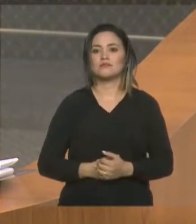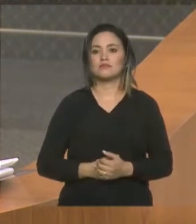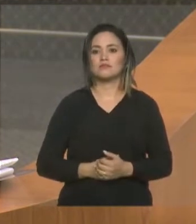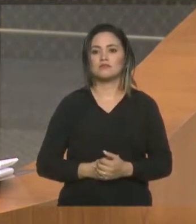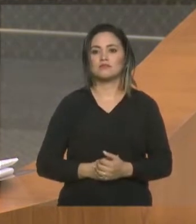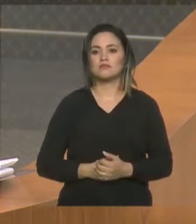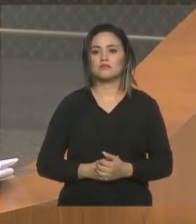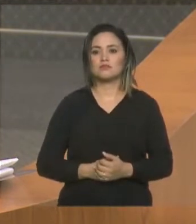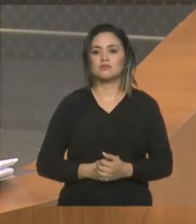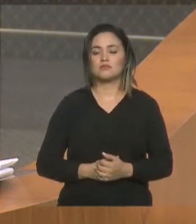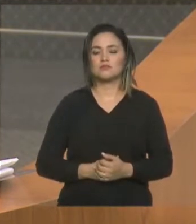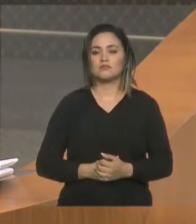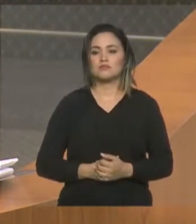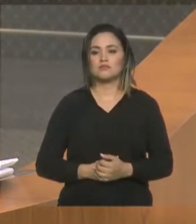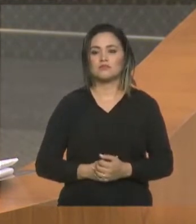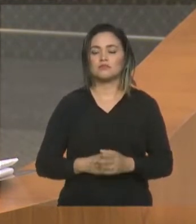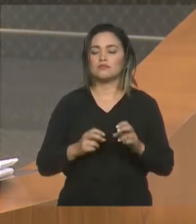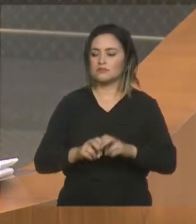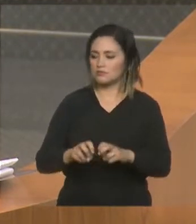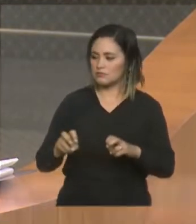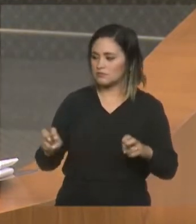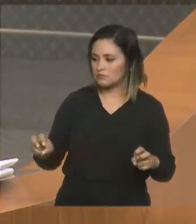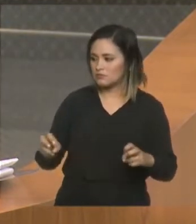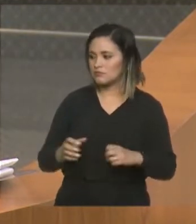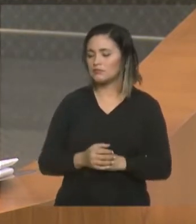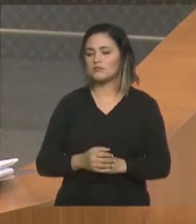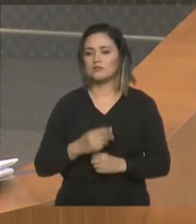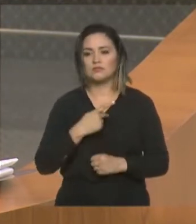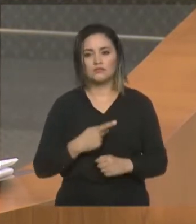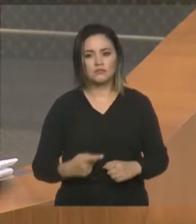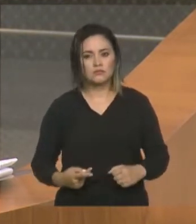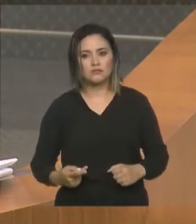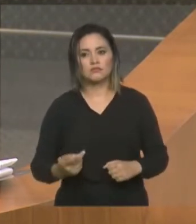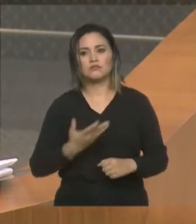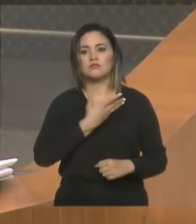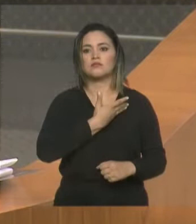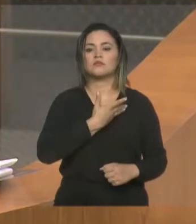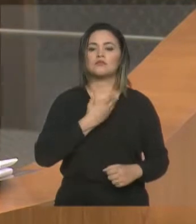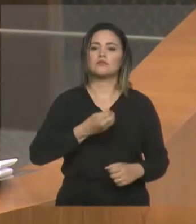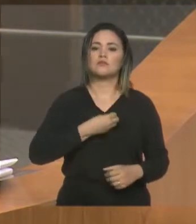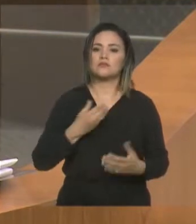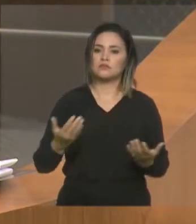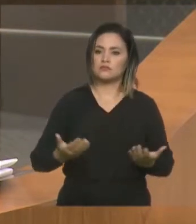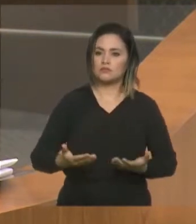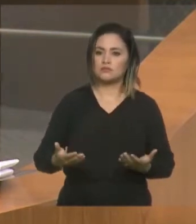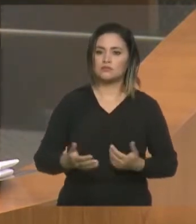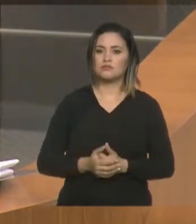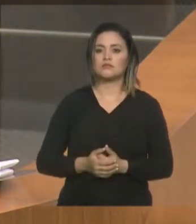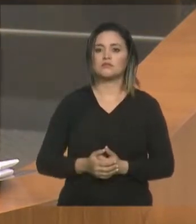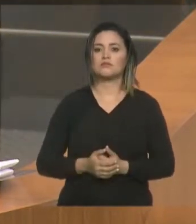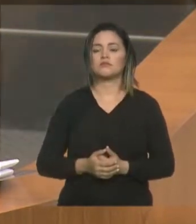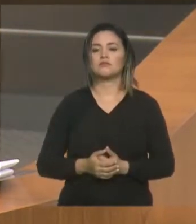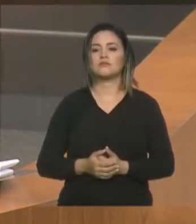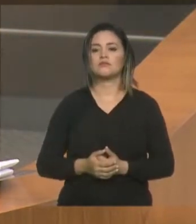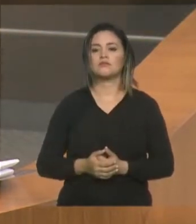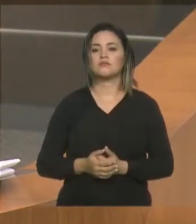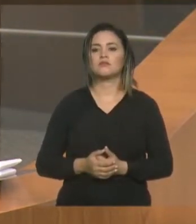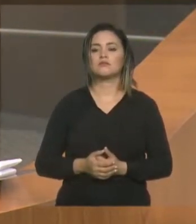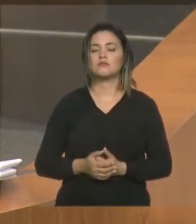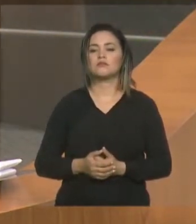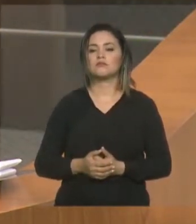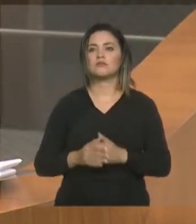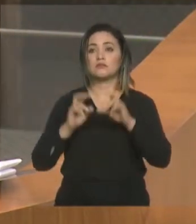Senhores da mesa, presidente, meus pares aqui presentes, galeria, imprensa,